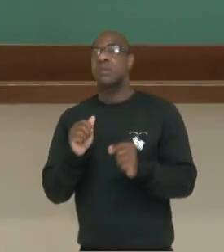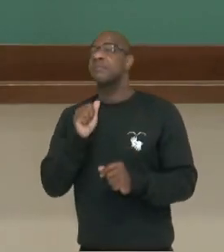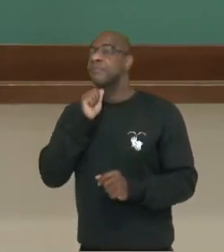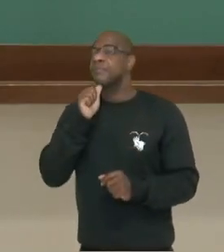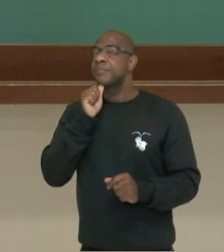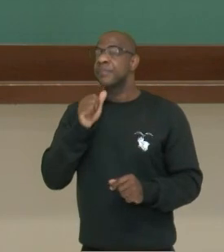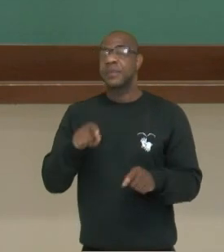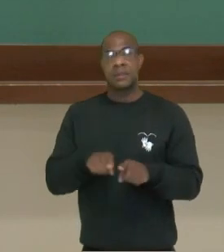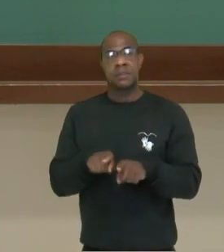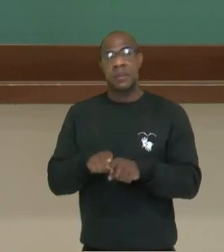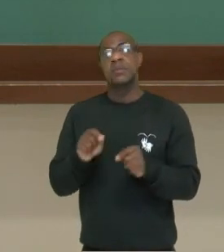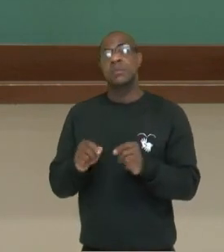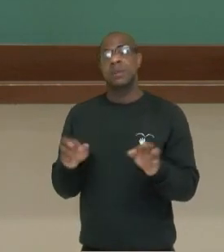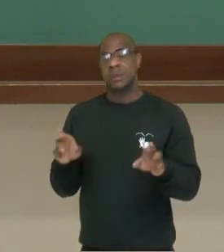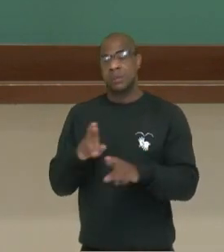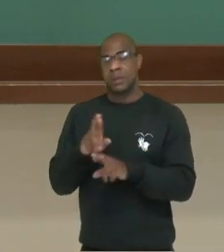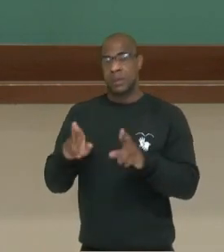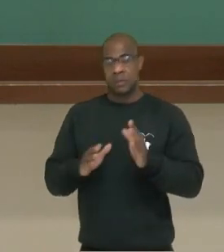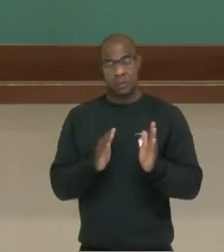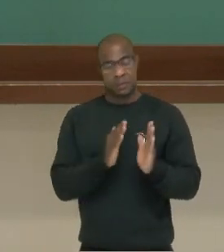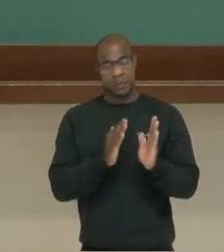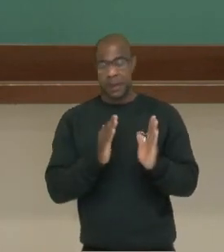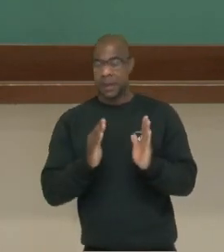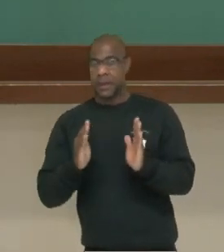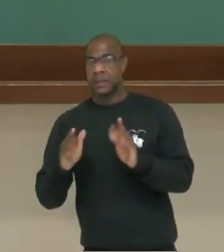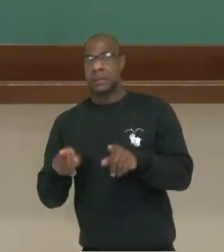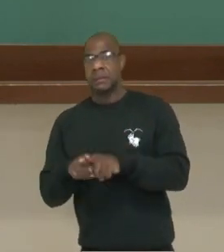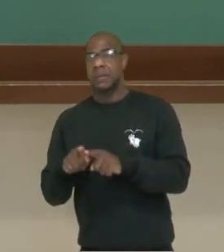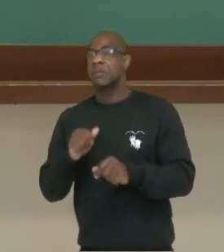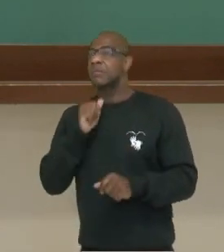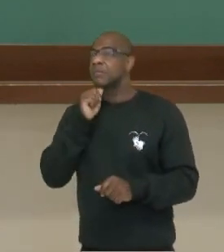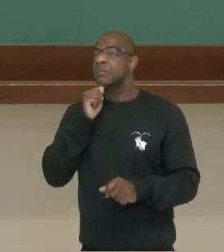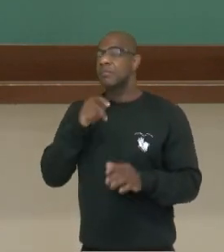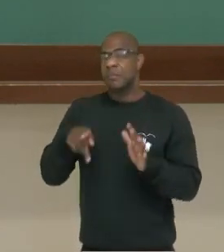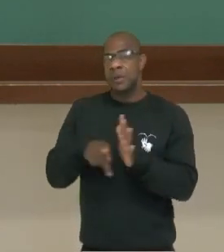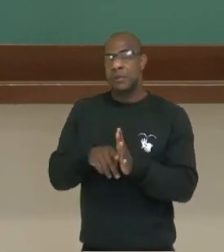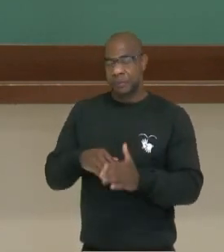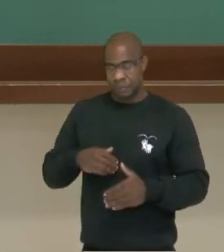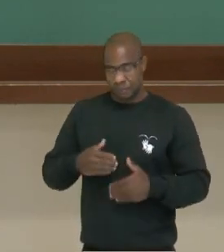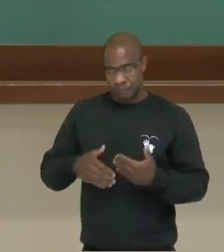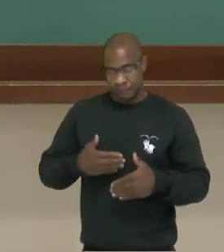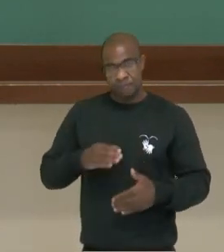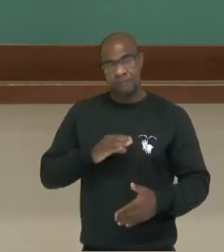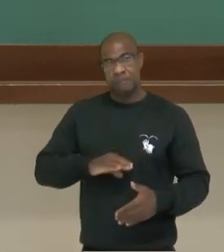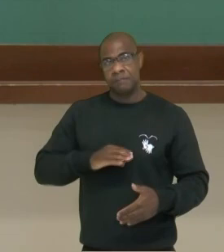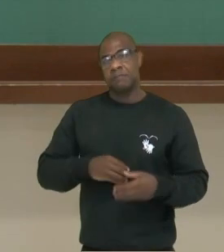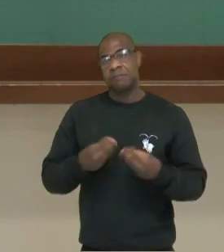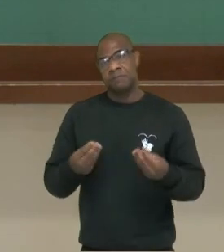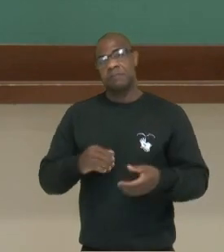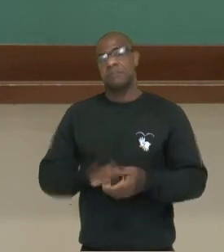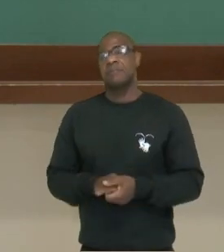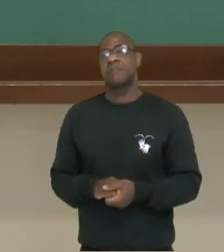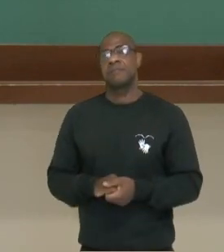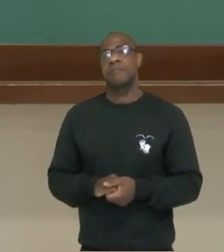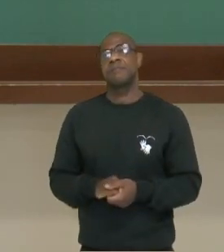e a relação dessas etapas do ciclo com a produção